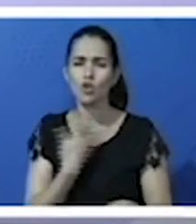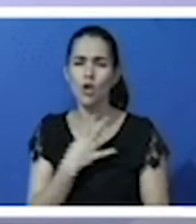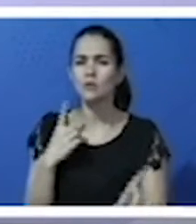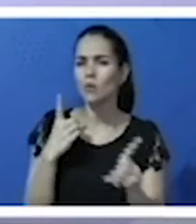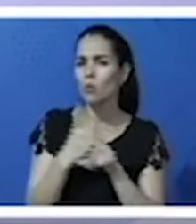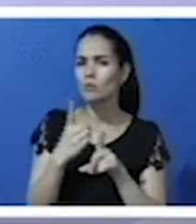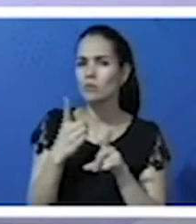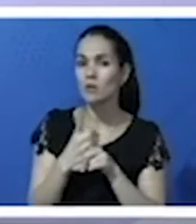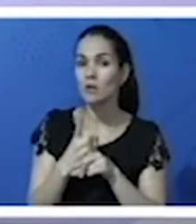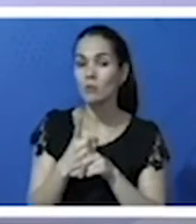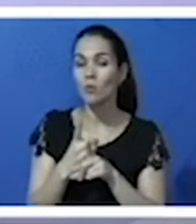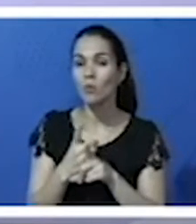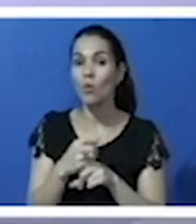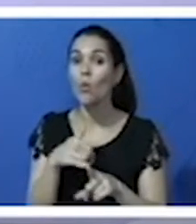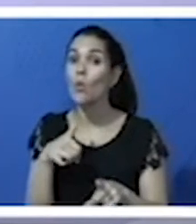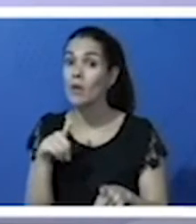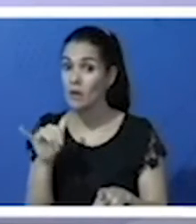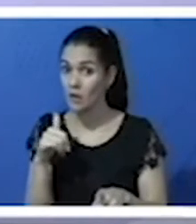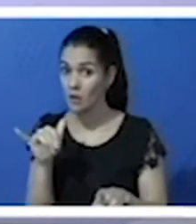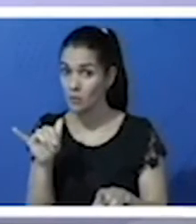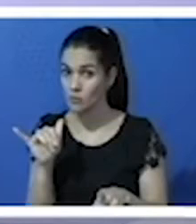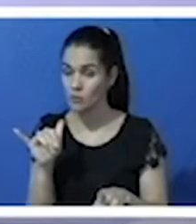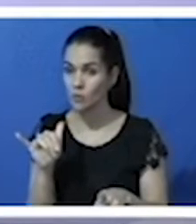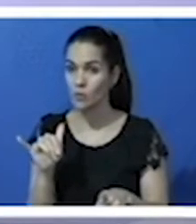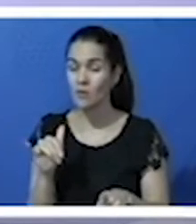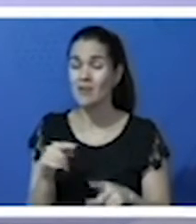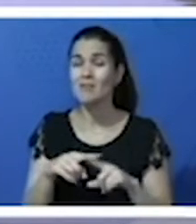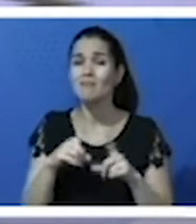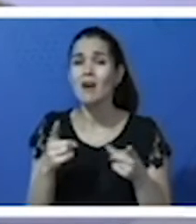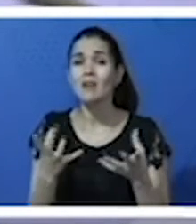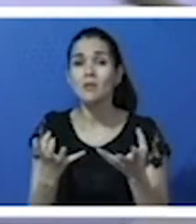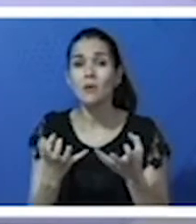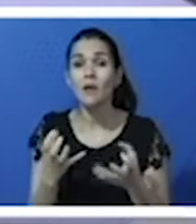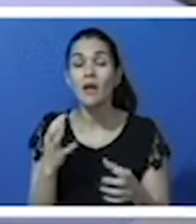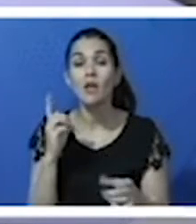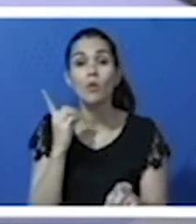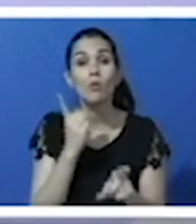y. Lembrando que na equação eu quero encontrar os valores de x.